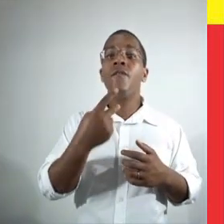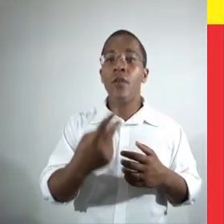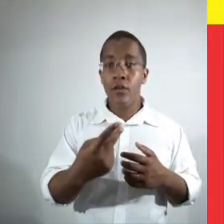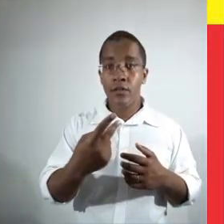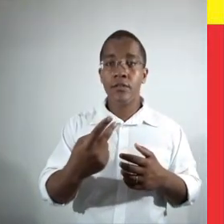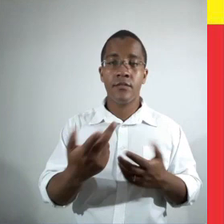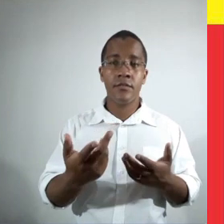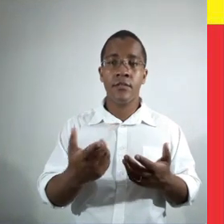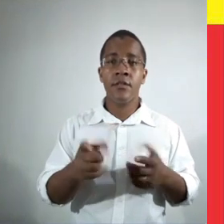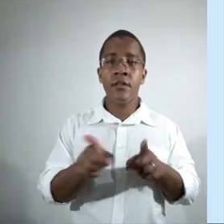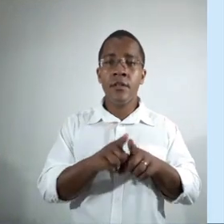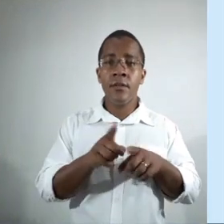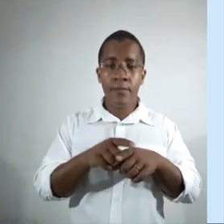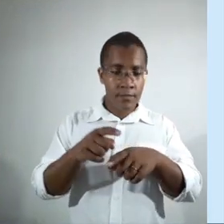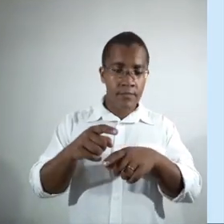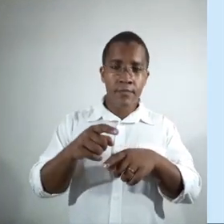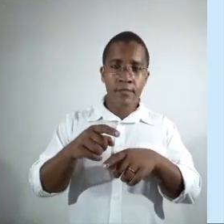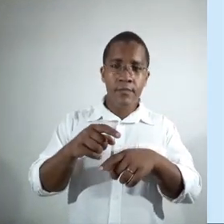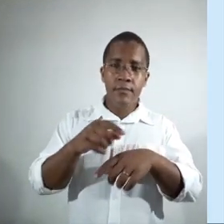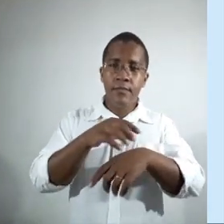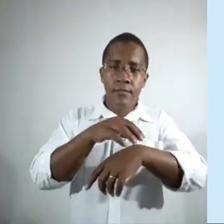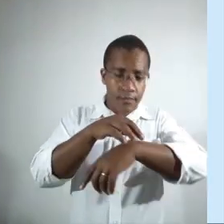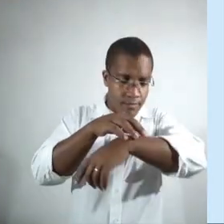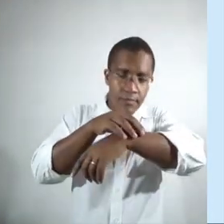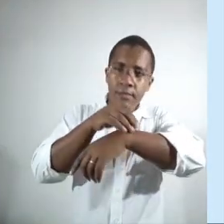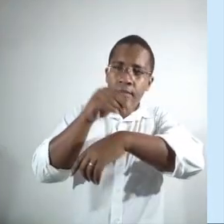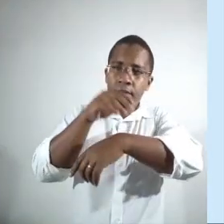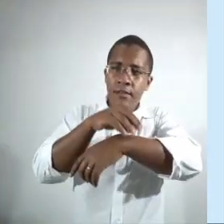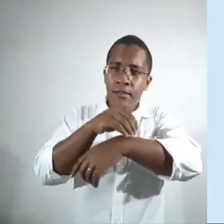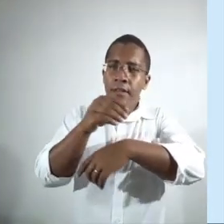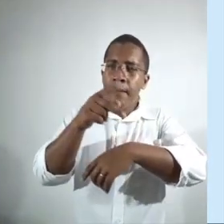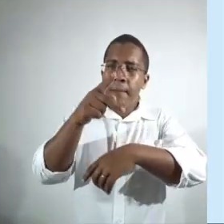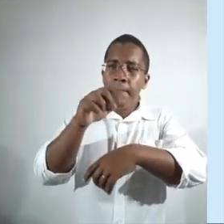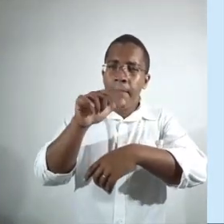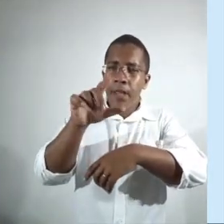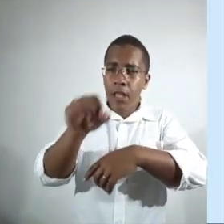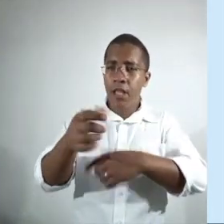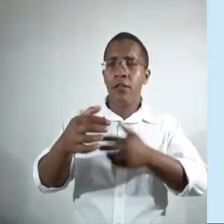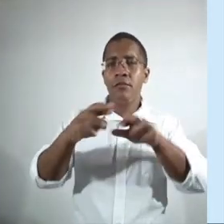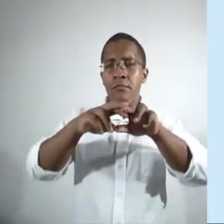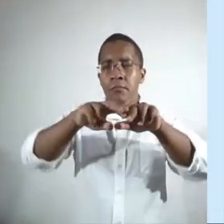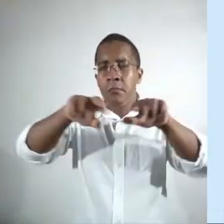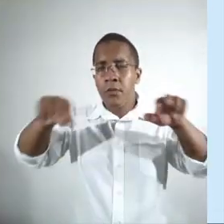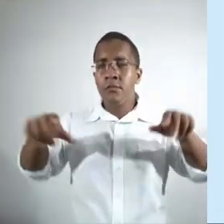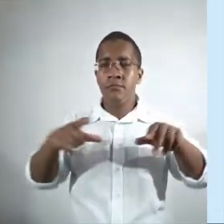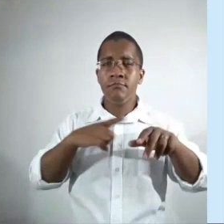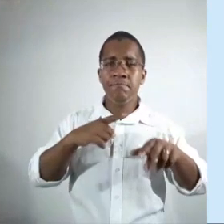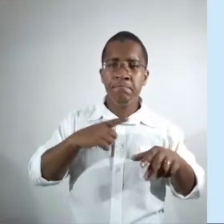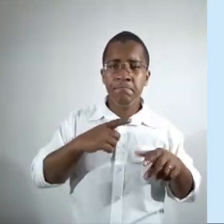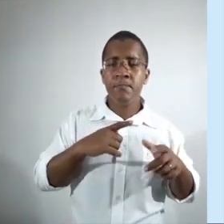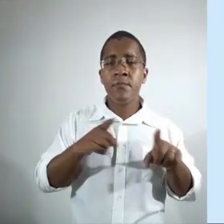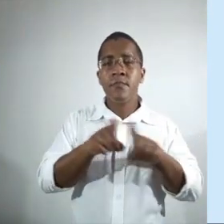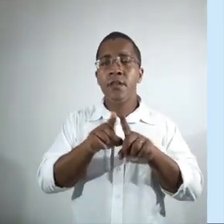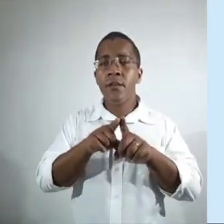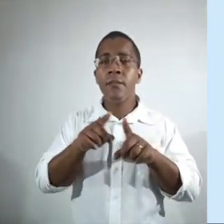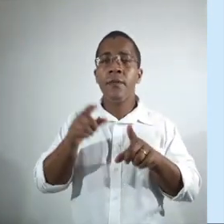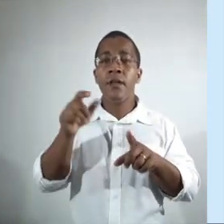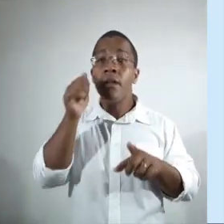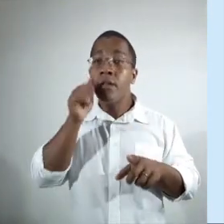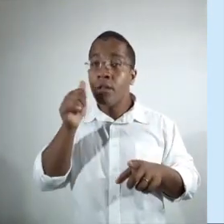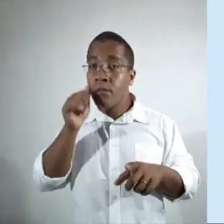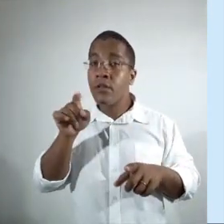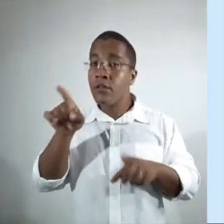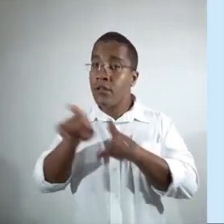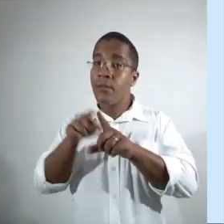na região, né, do desenvolvimento sexual masculino, como também os outros hormônios femininos